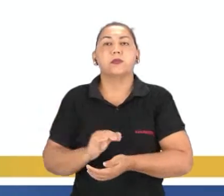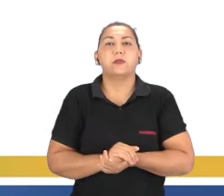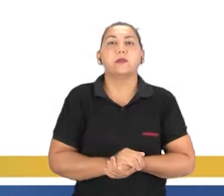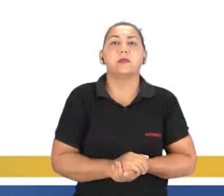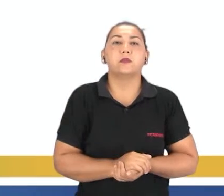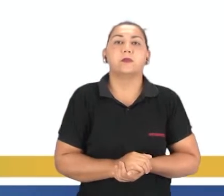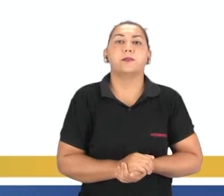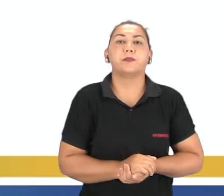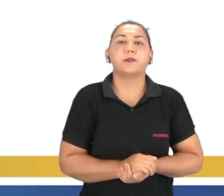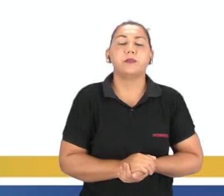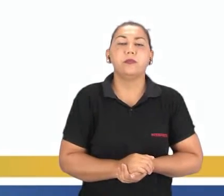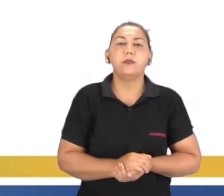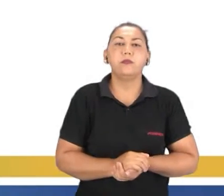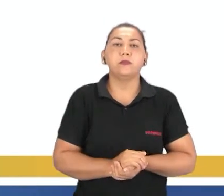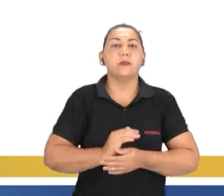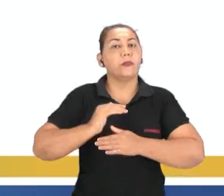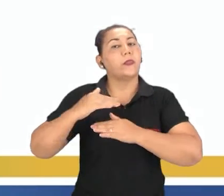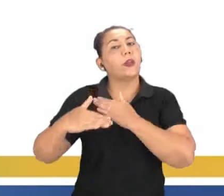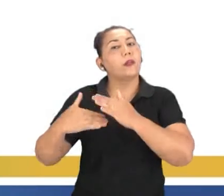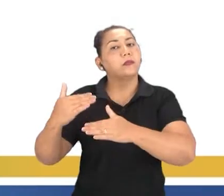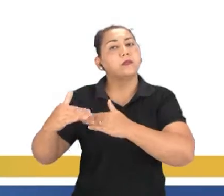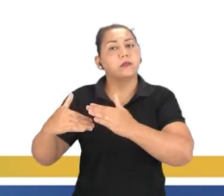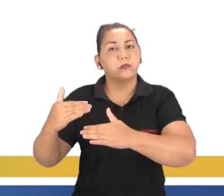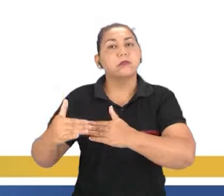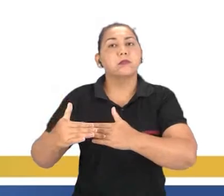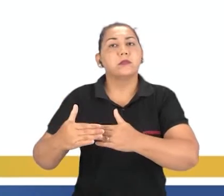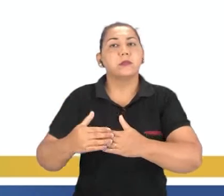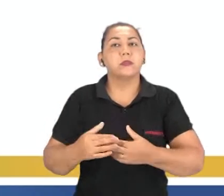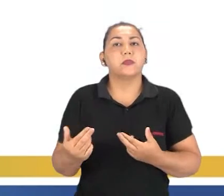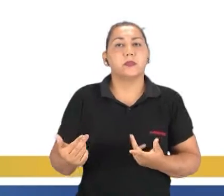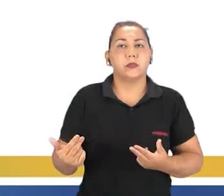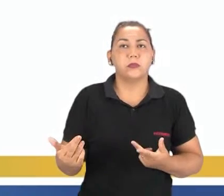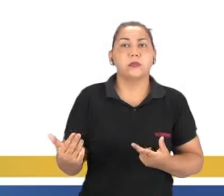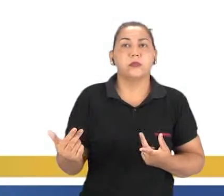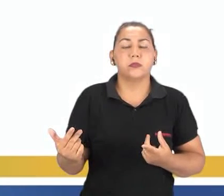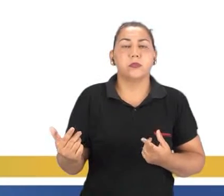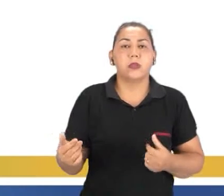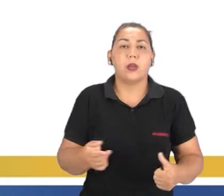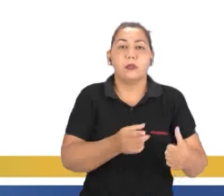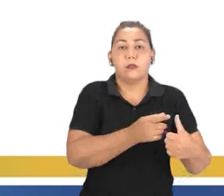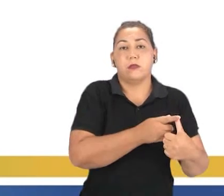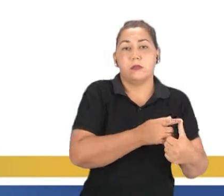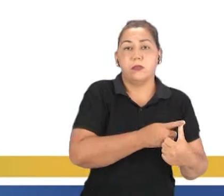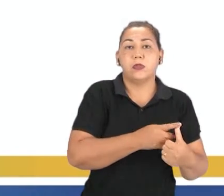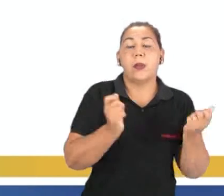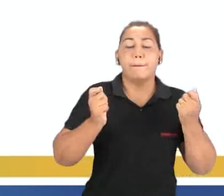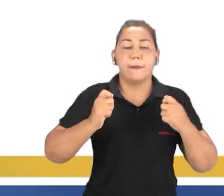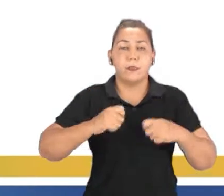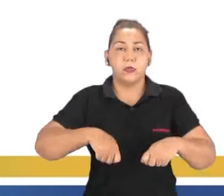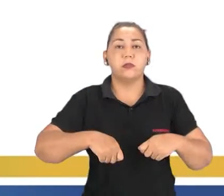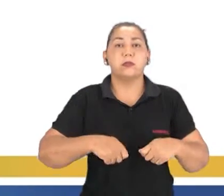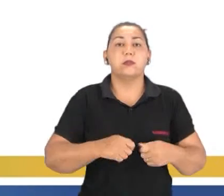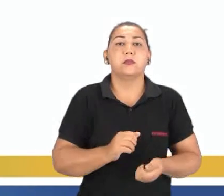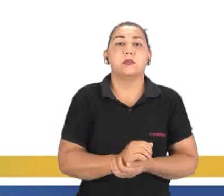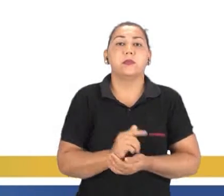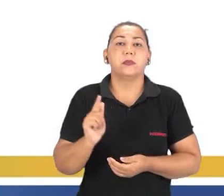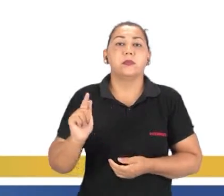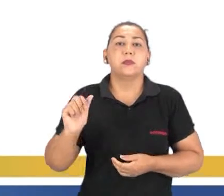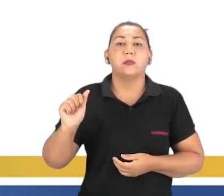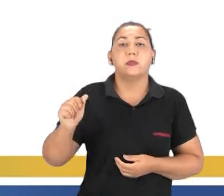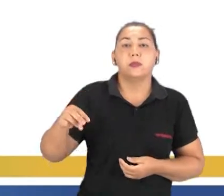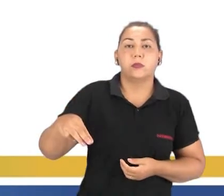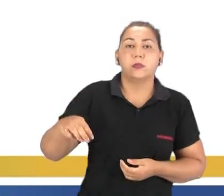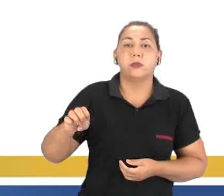vão ser formados a partir desse segundo Bzão aqui são iguais a esse primeiro. Então, as possibilidades de gametas vão ser